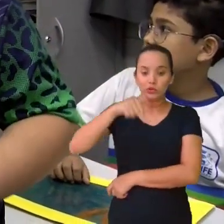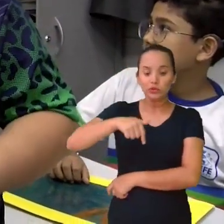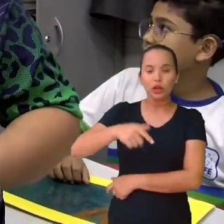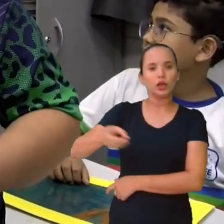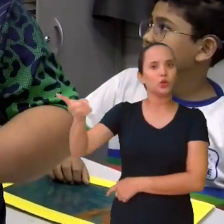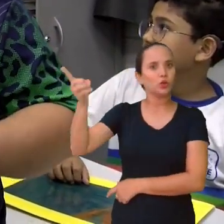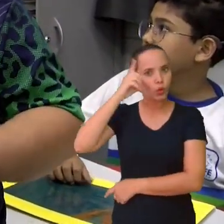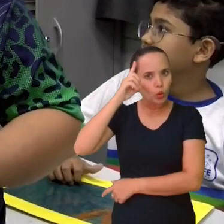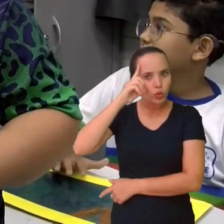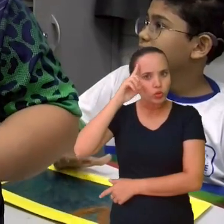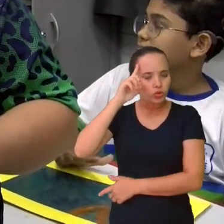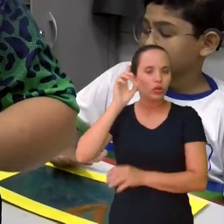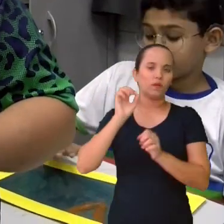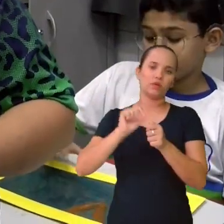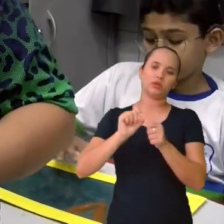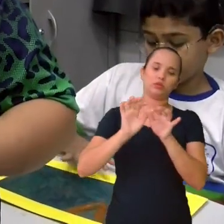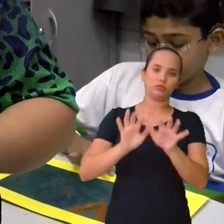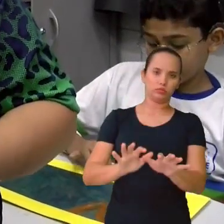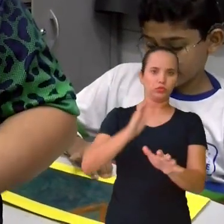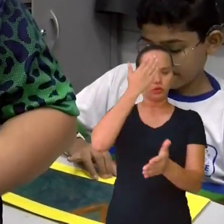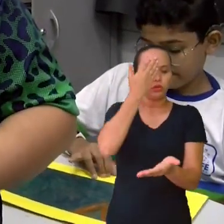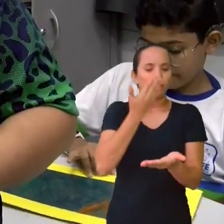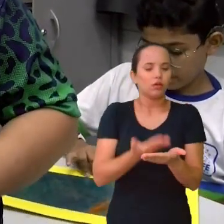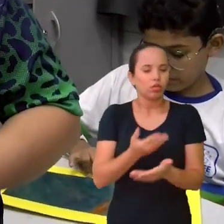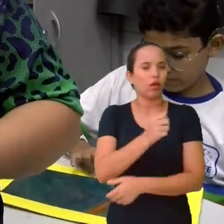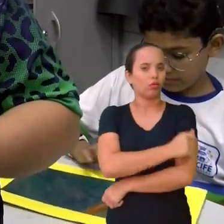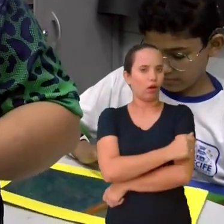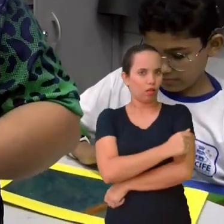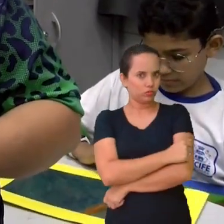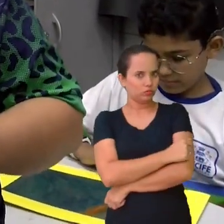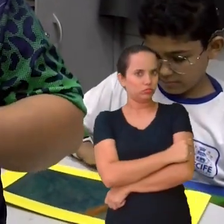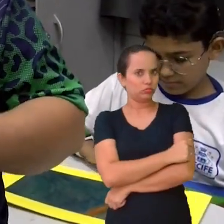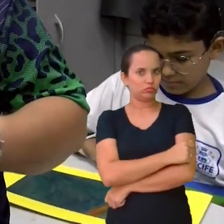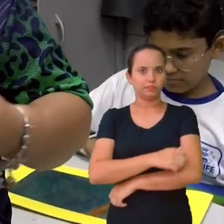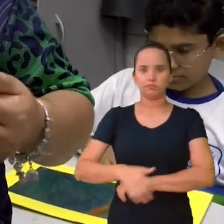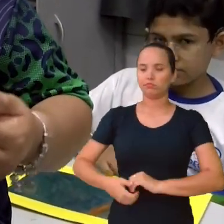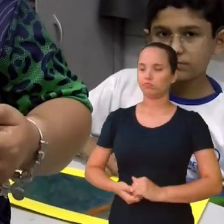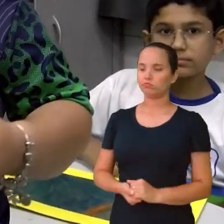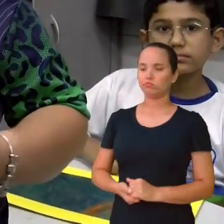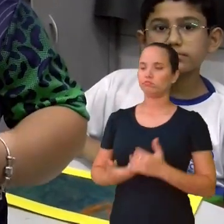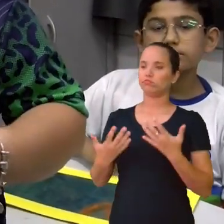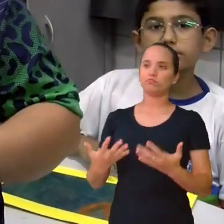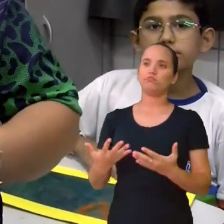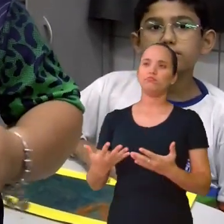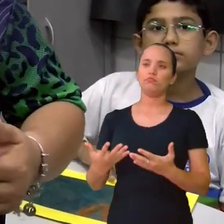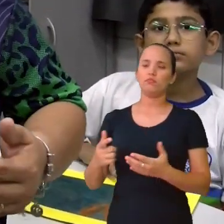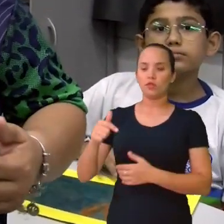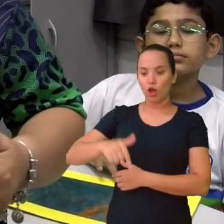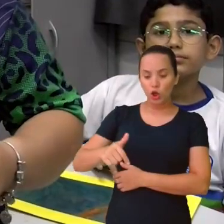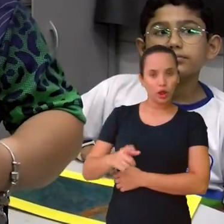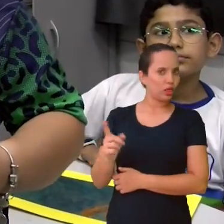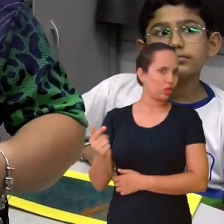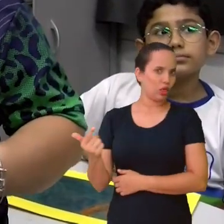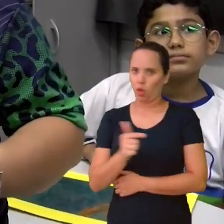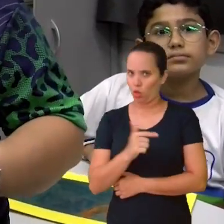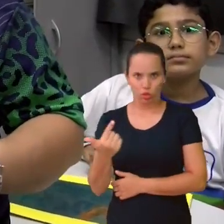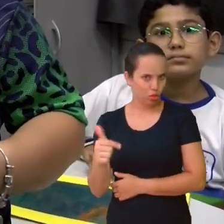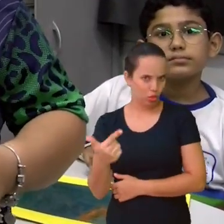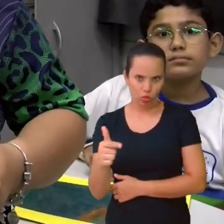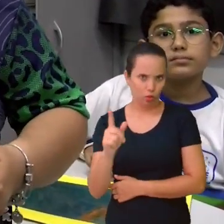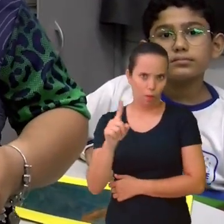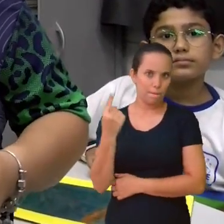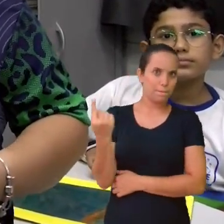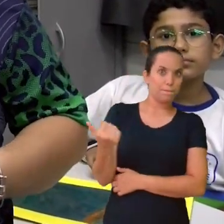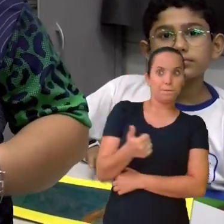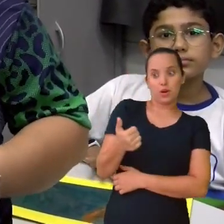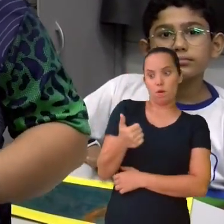os dias, acreditamos nos nossos estudantes. E, assim, esse aqui não é o primeiro trabalho, não, dessa turma,